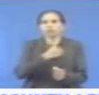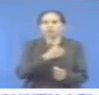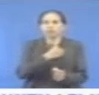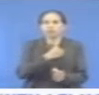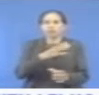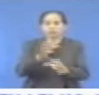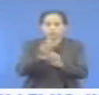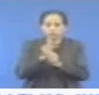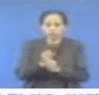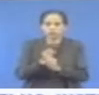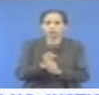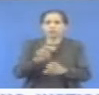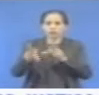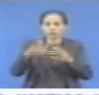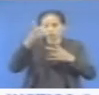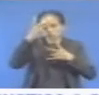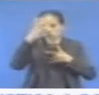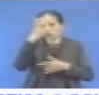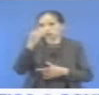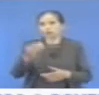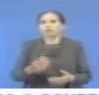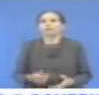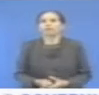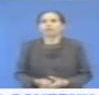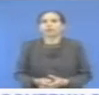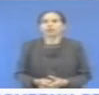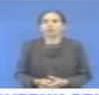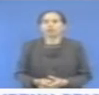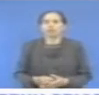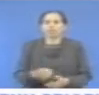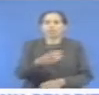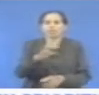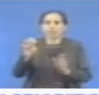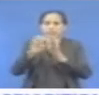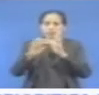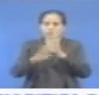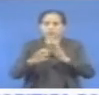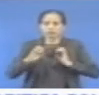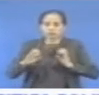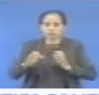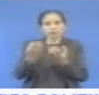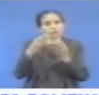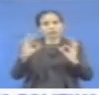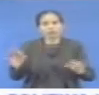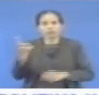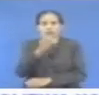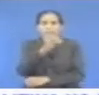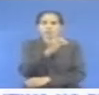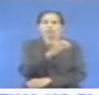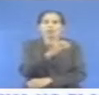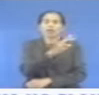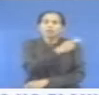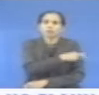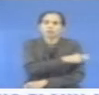baixa. A fim período, isto de emergência remata, cada loron clínica Bairro Pité foi